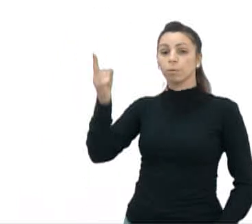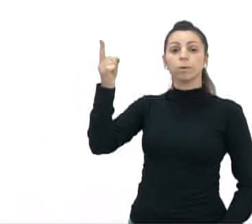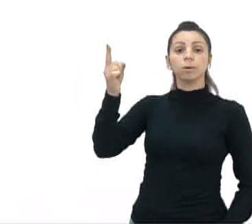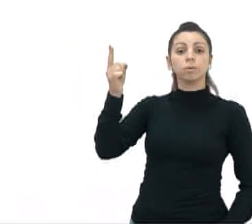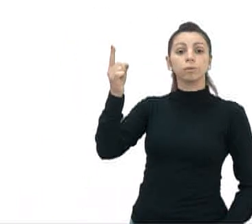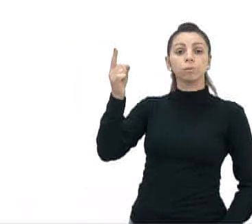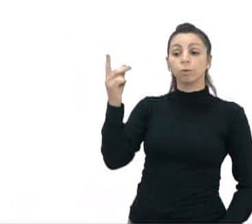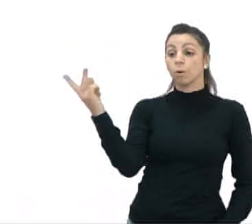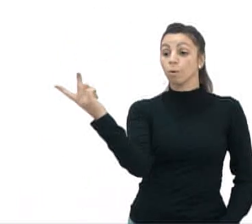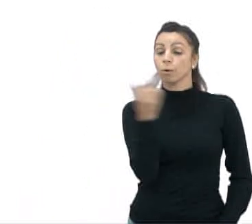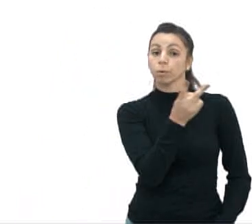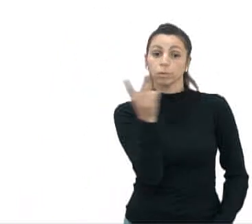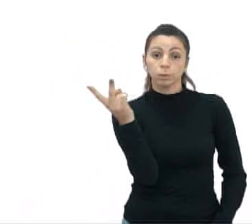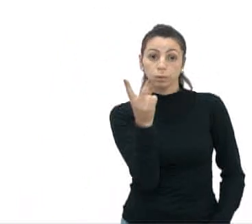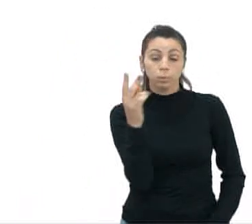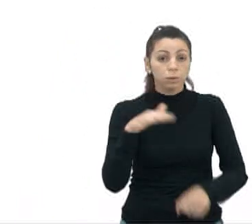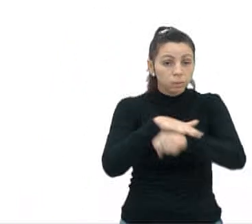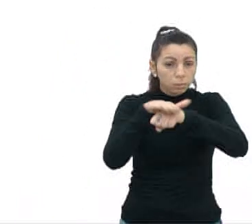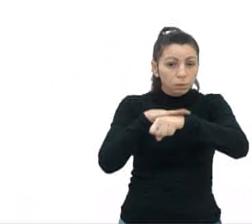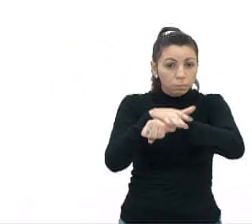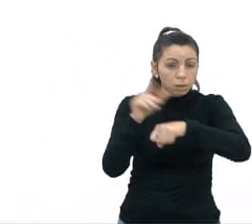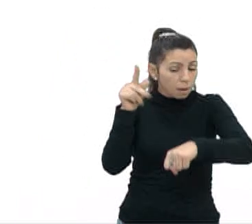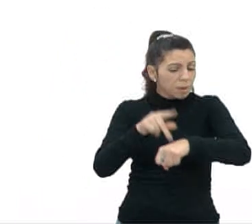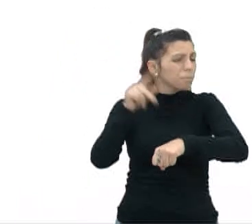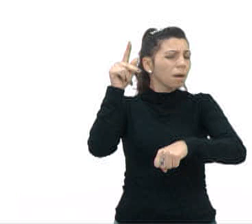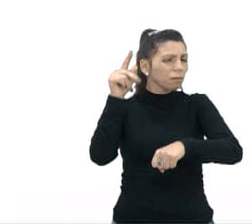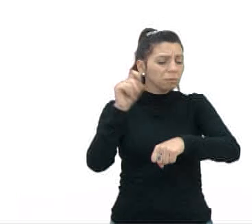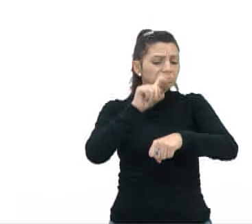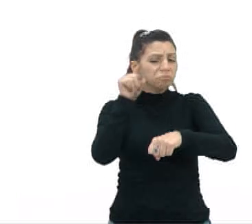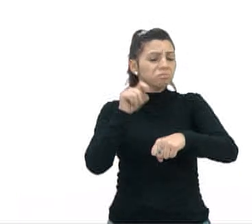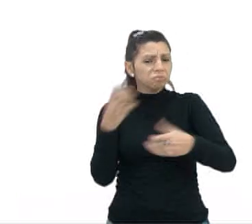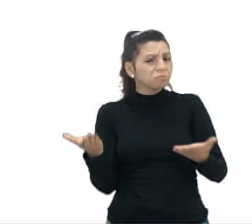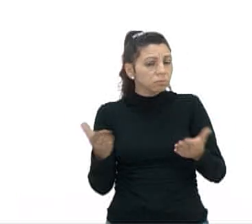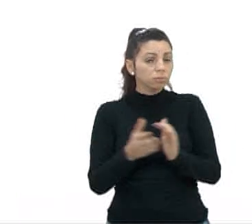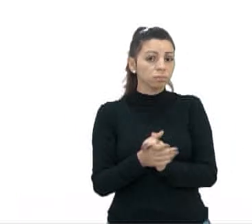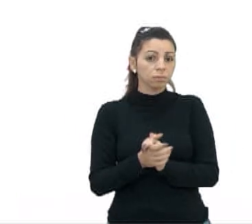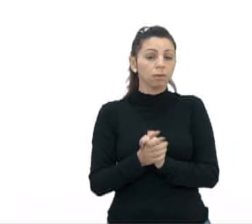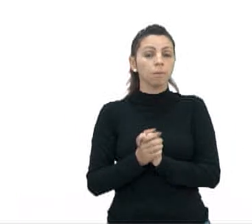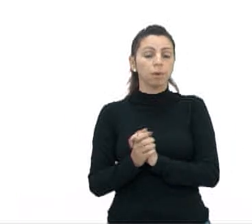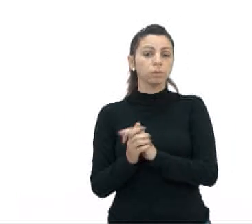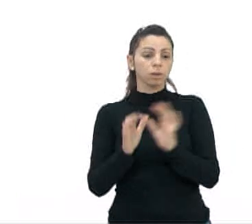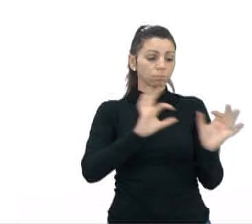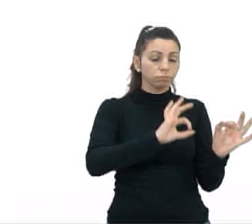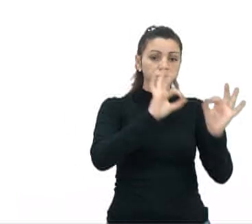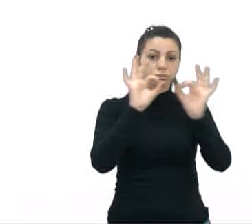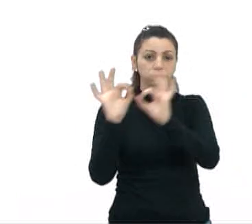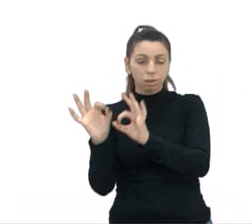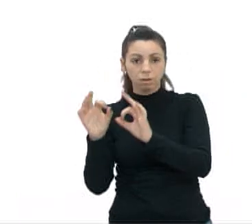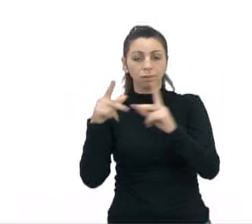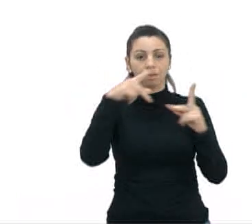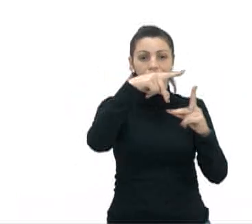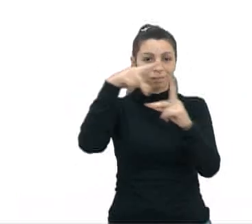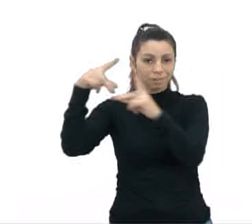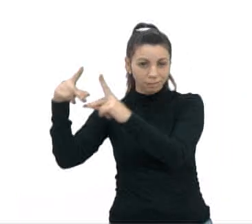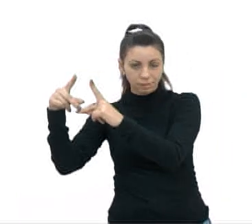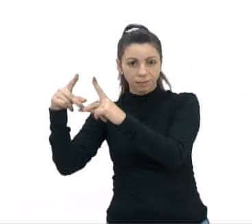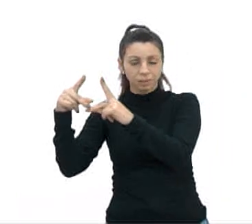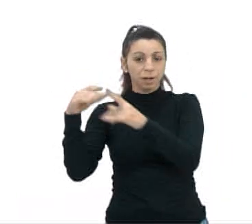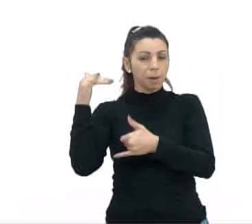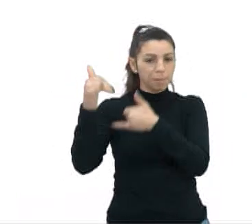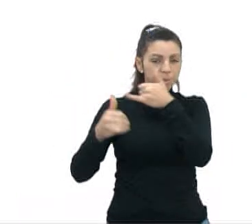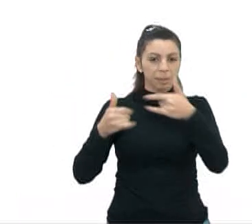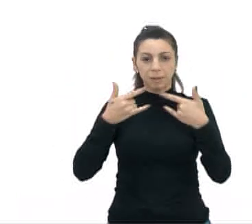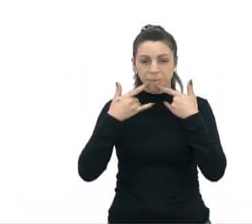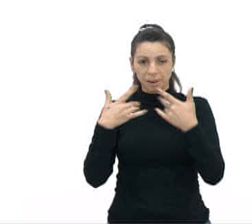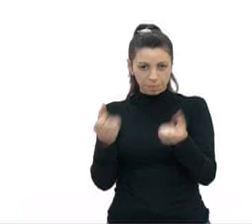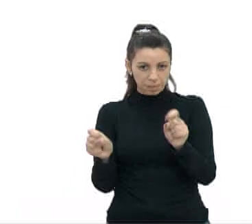os personagens falam? E se você puder, leia de novo e perceba a brincadeirazinha linguística aí que tem também